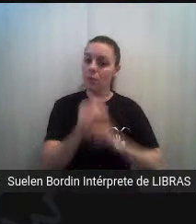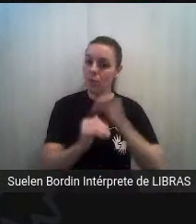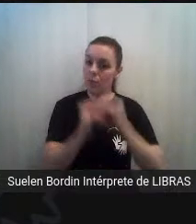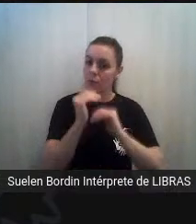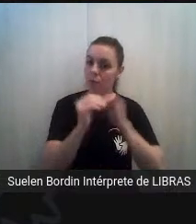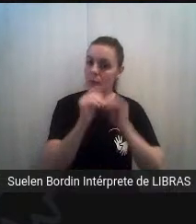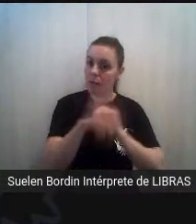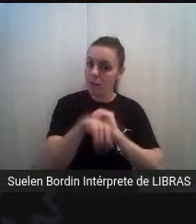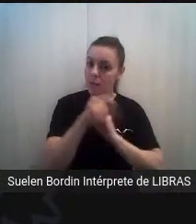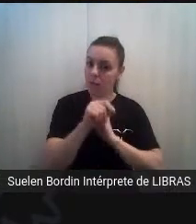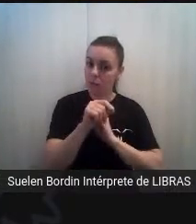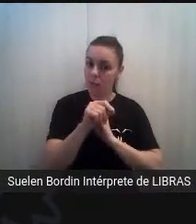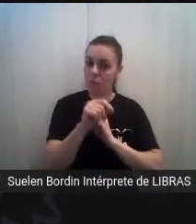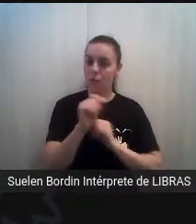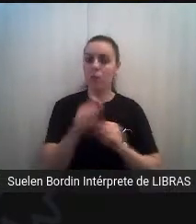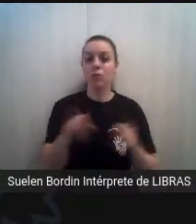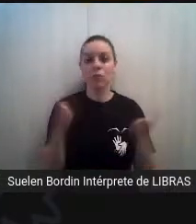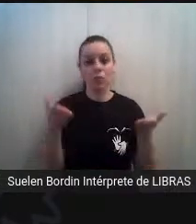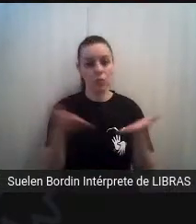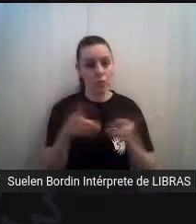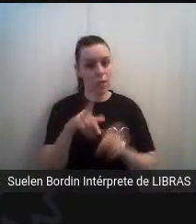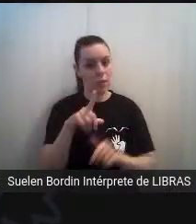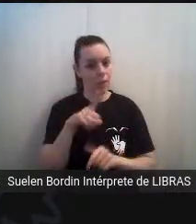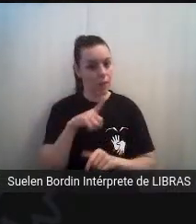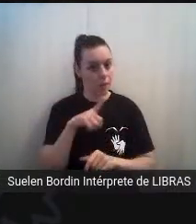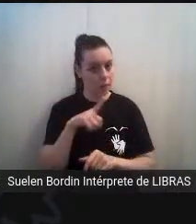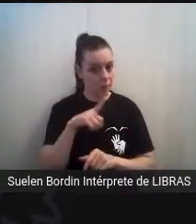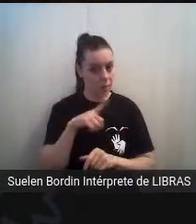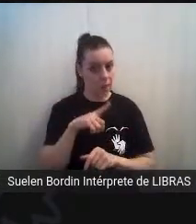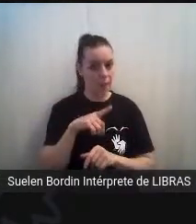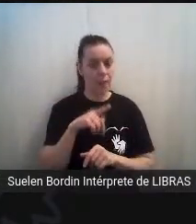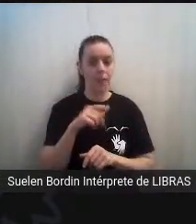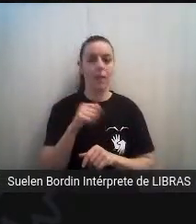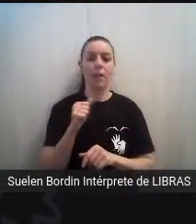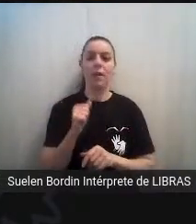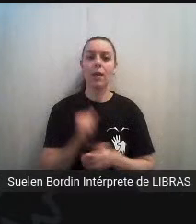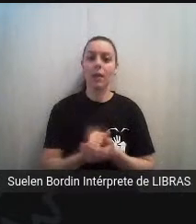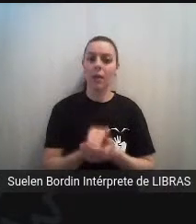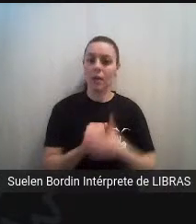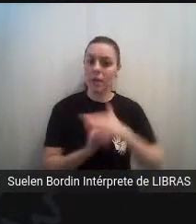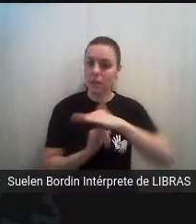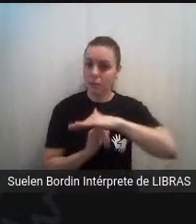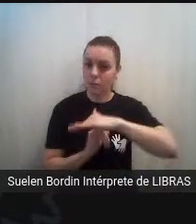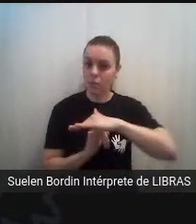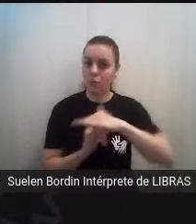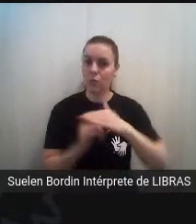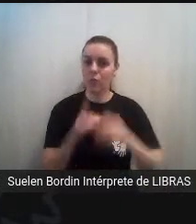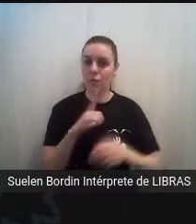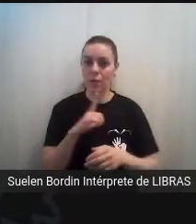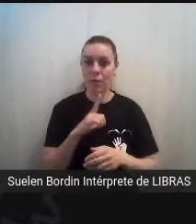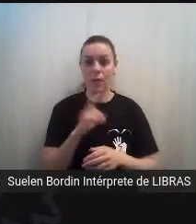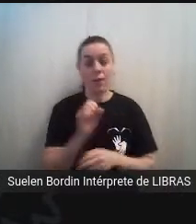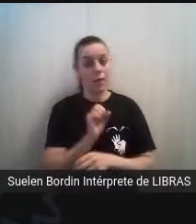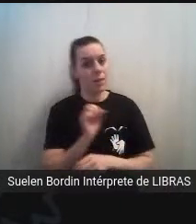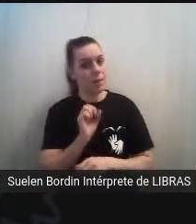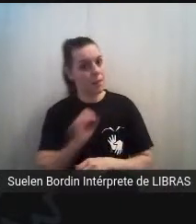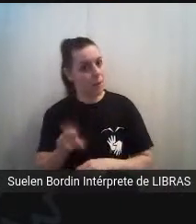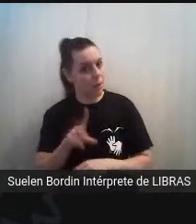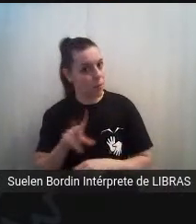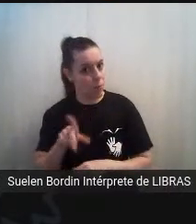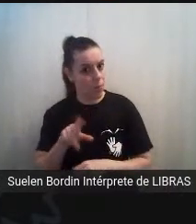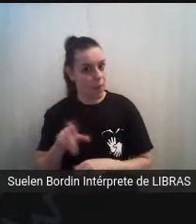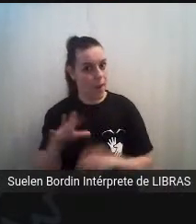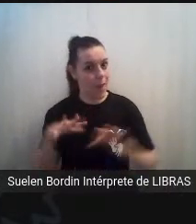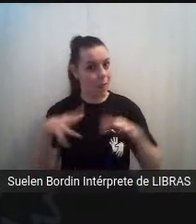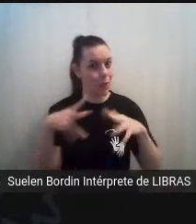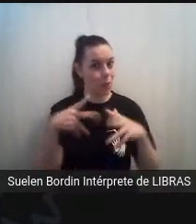que tem instituições que já têm isso há um tempo, e a gente, né, alguns, não são todos os institutos federais ainda, tá? Tem